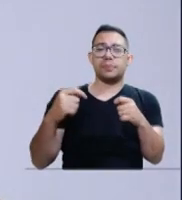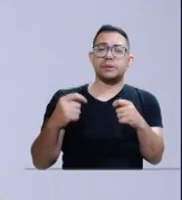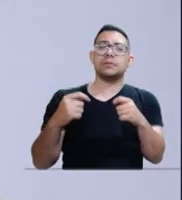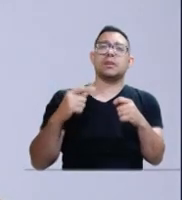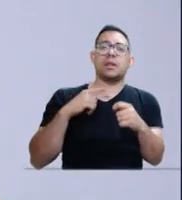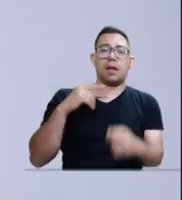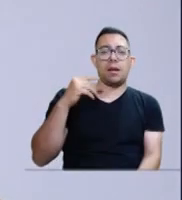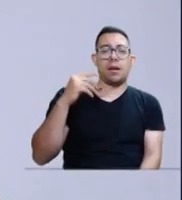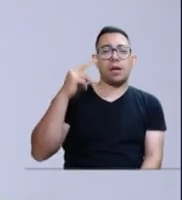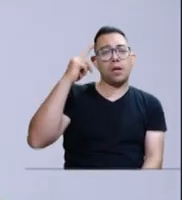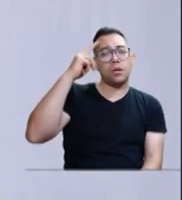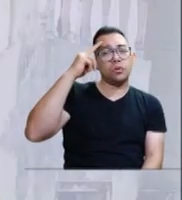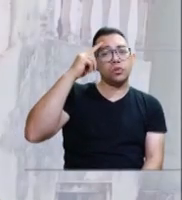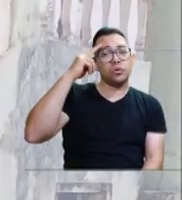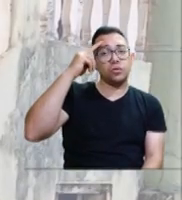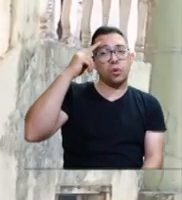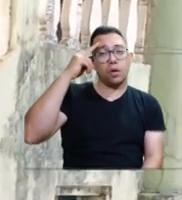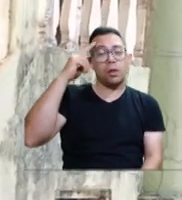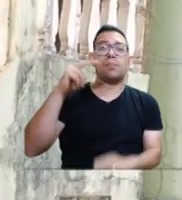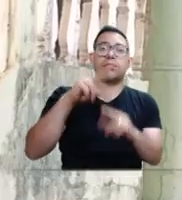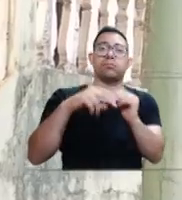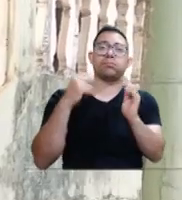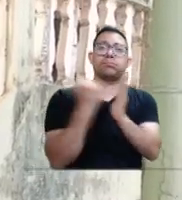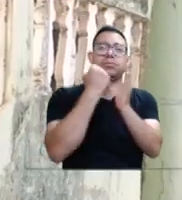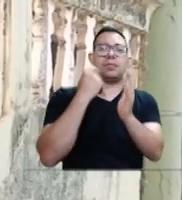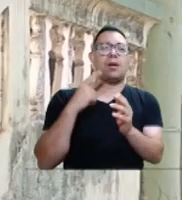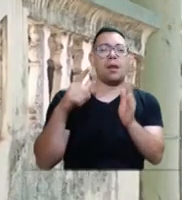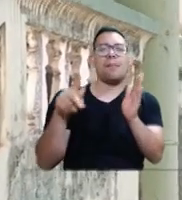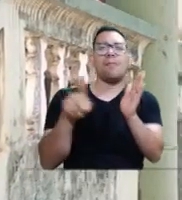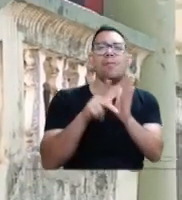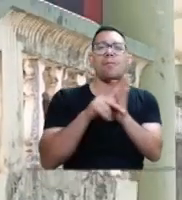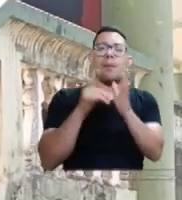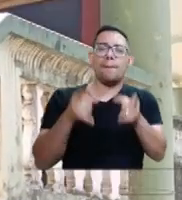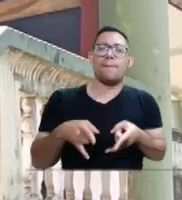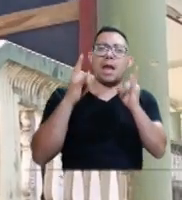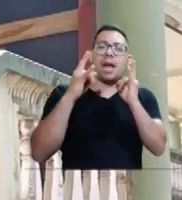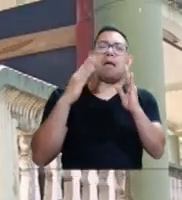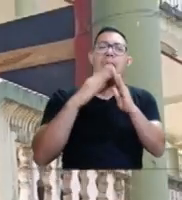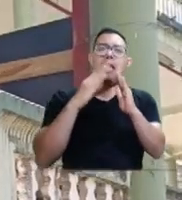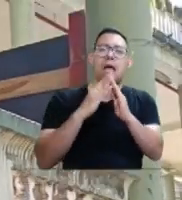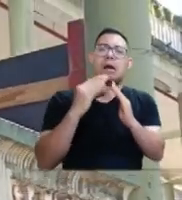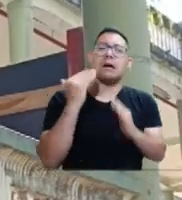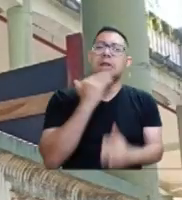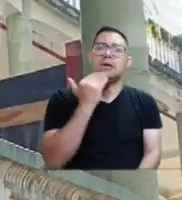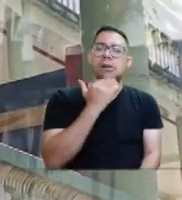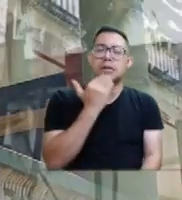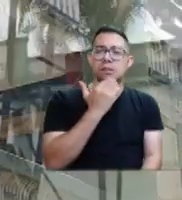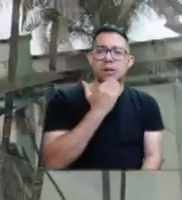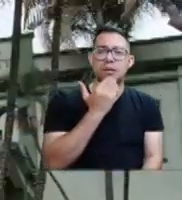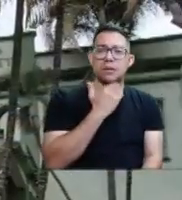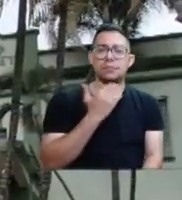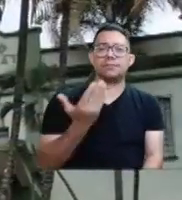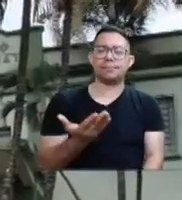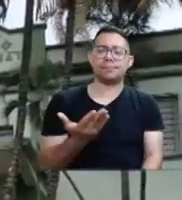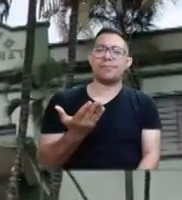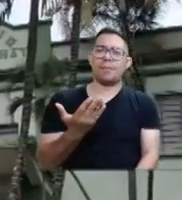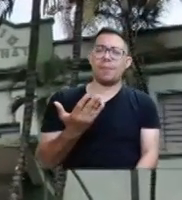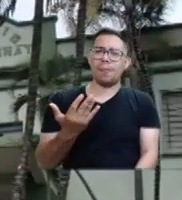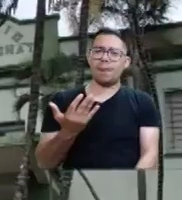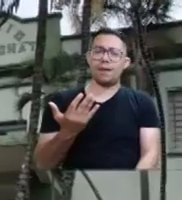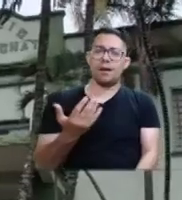acervos locais, elas estão em risco, né? Os edifícios estão em risco, né? O prédio do antigo